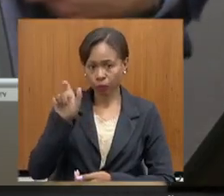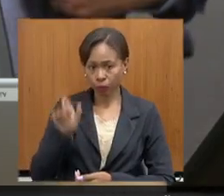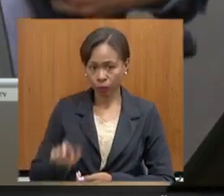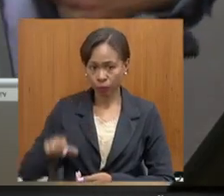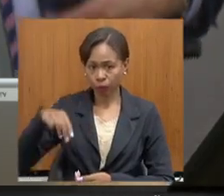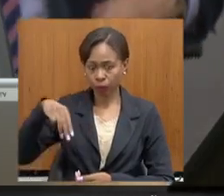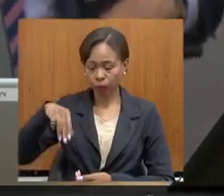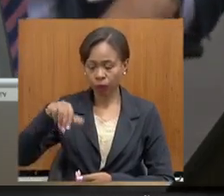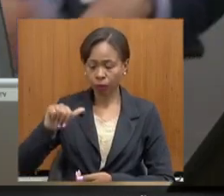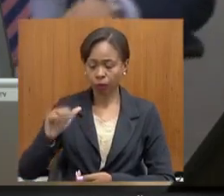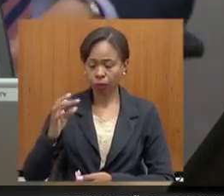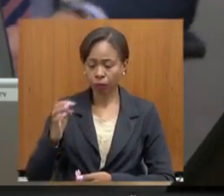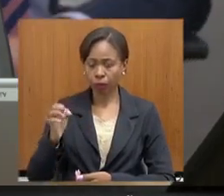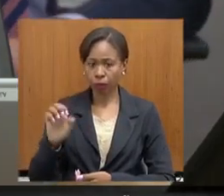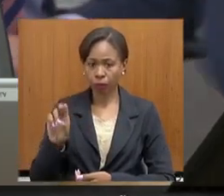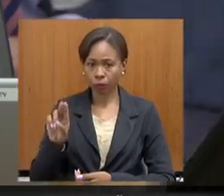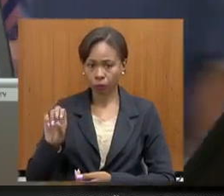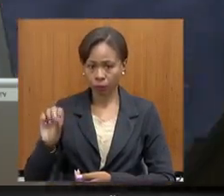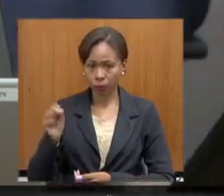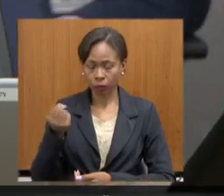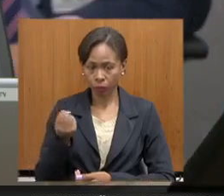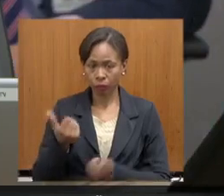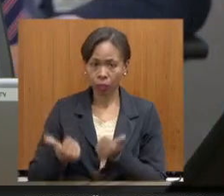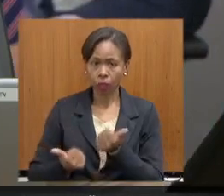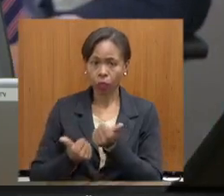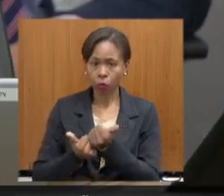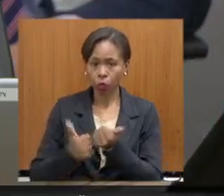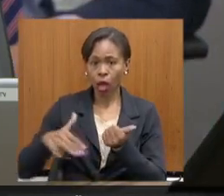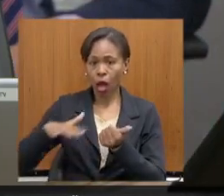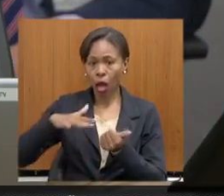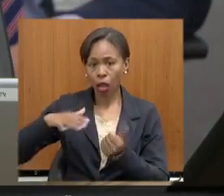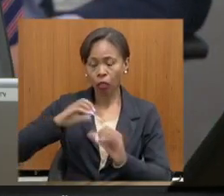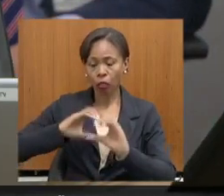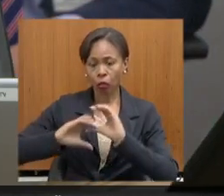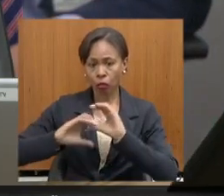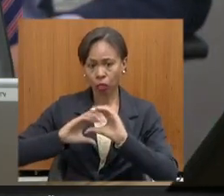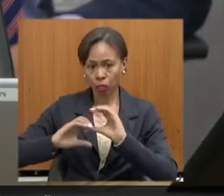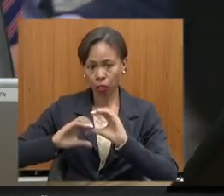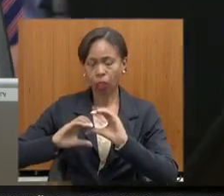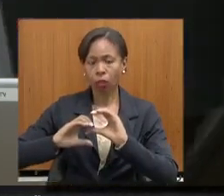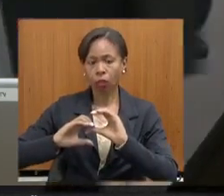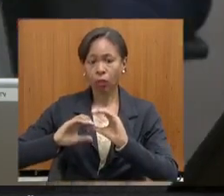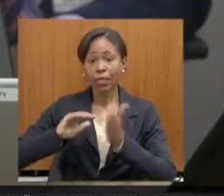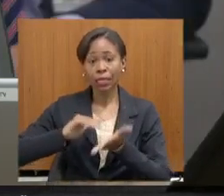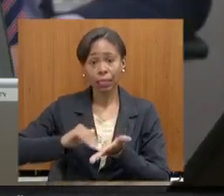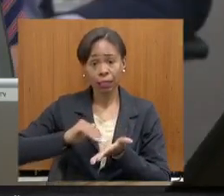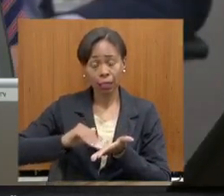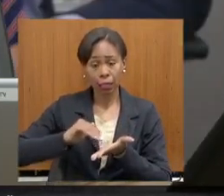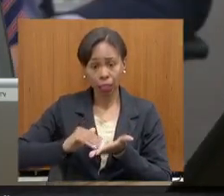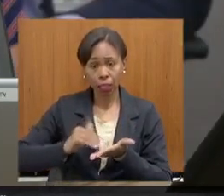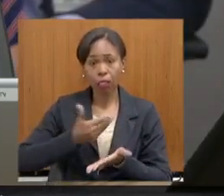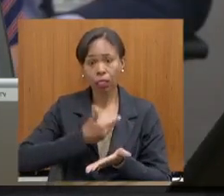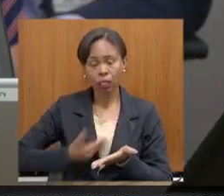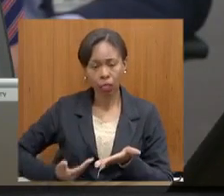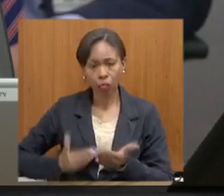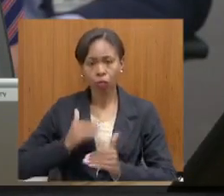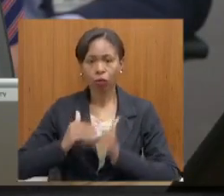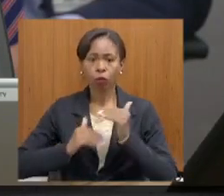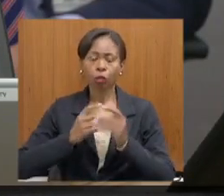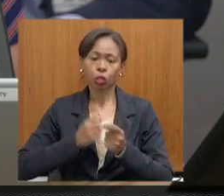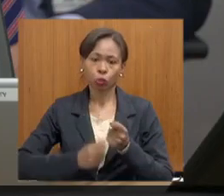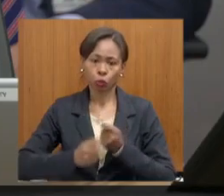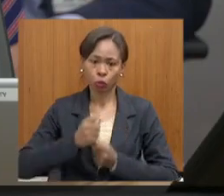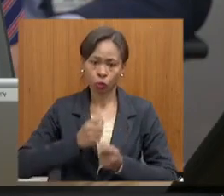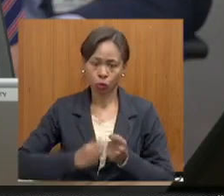assessor de comunicação da secretaria de estado de desenvolvimento econômico o